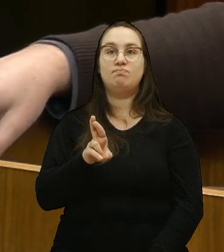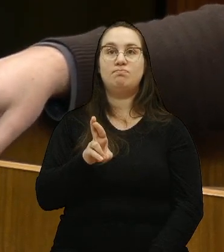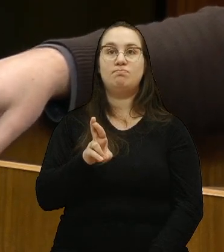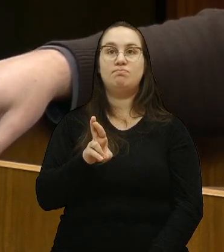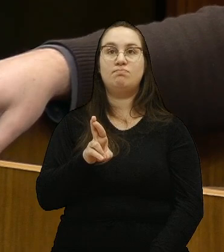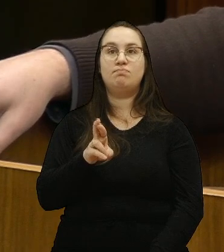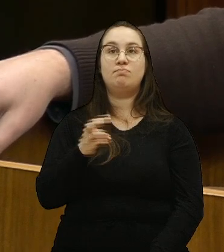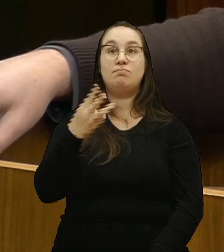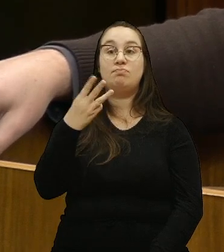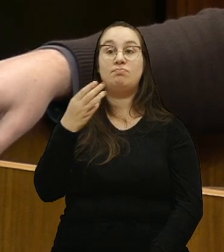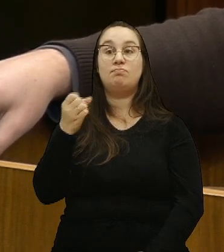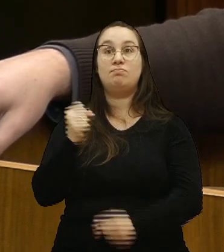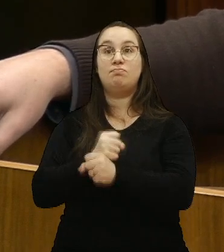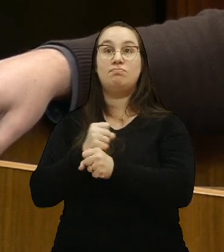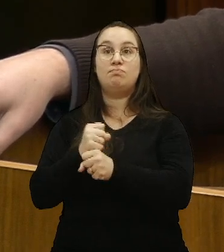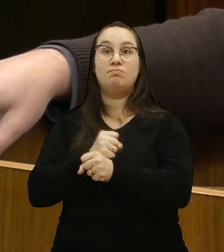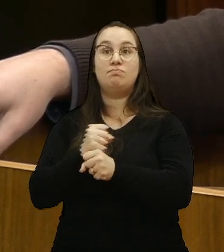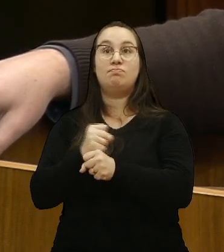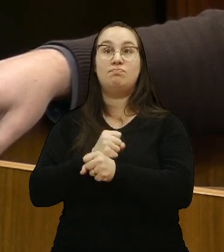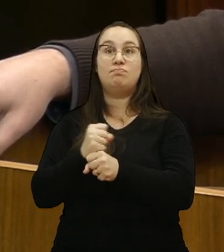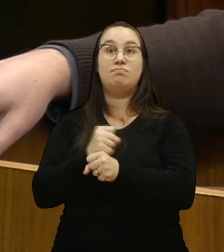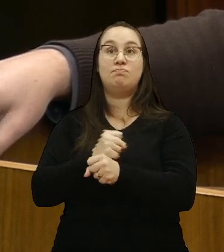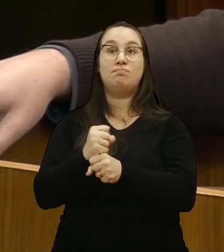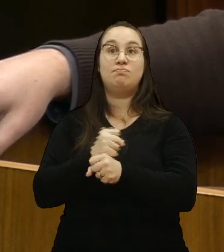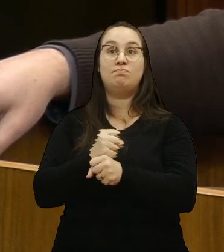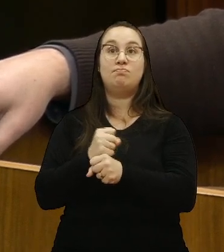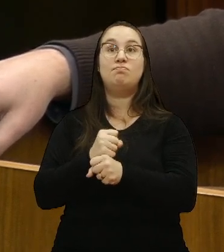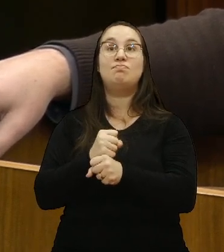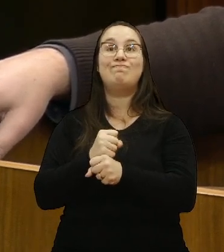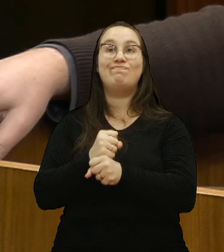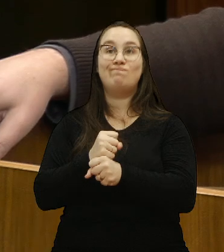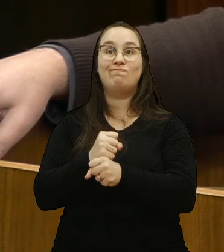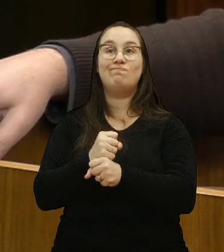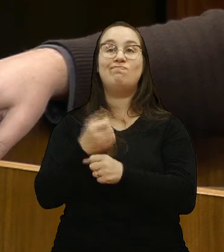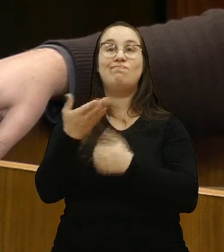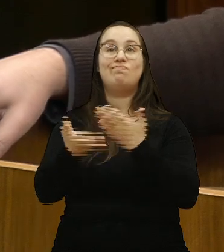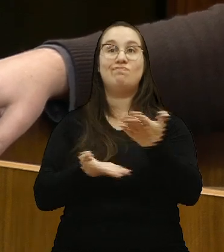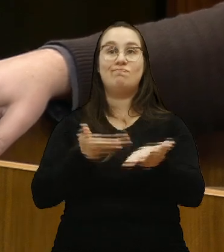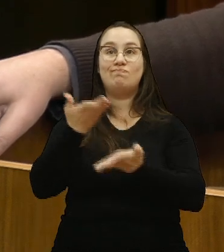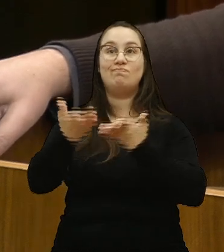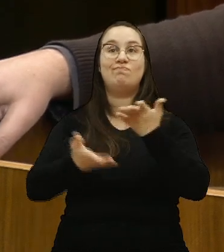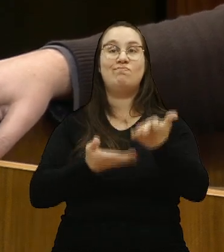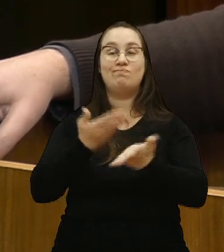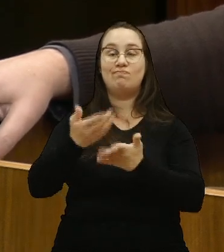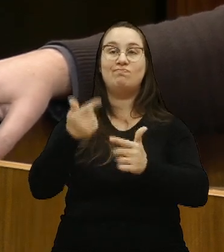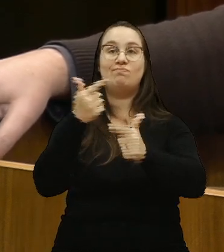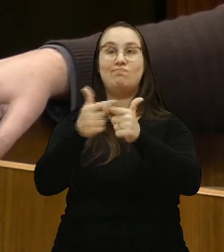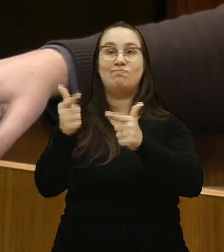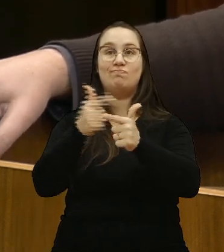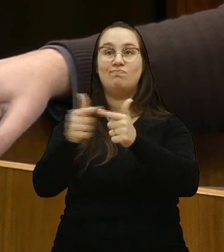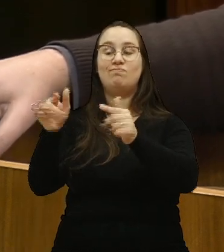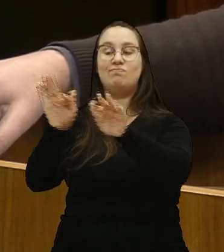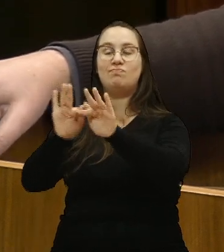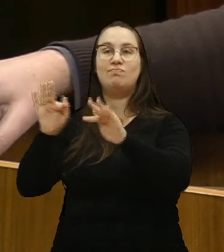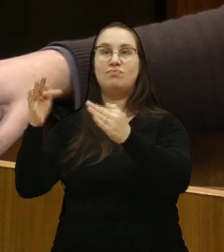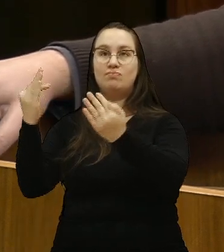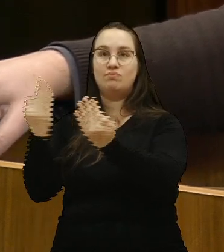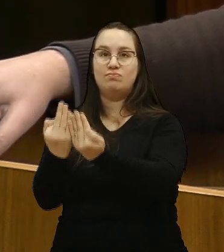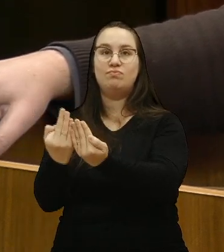mais de 30 anos, já se deparamos com muitos atendimentos de casos de